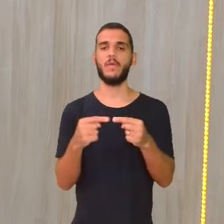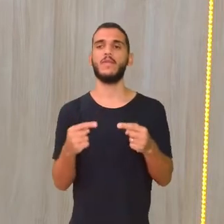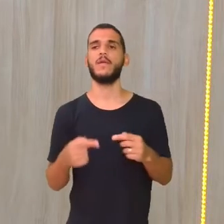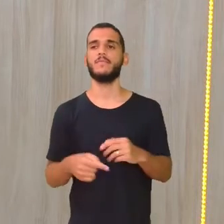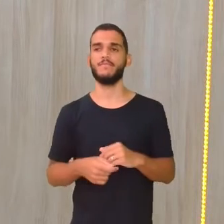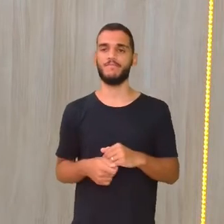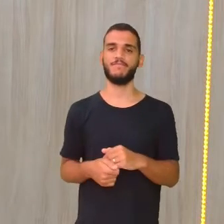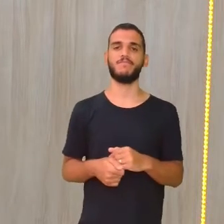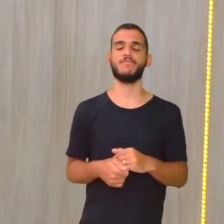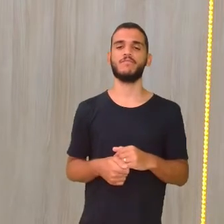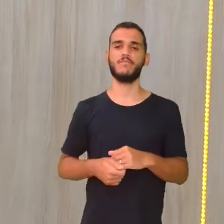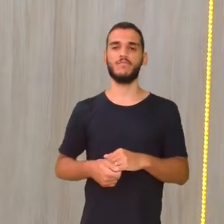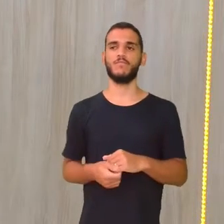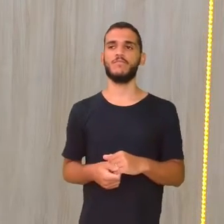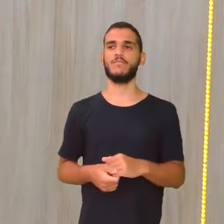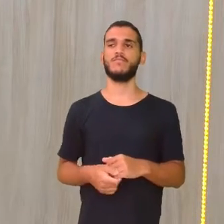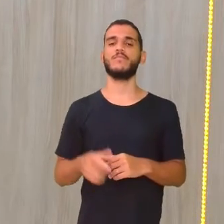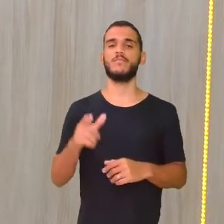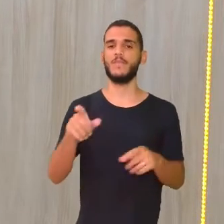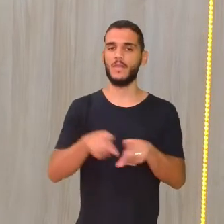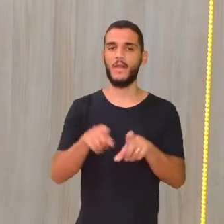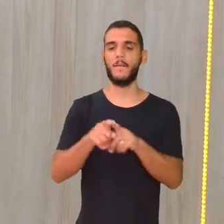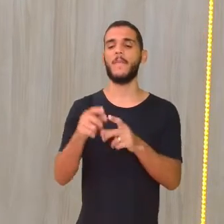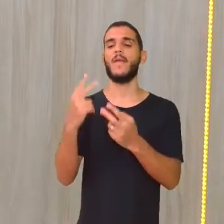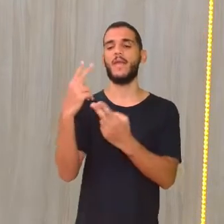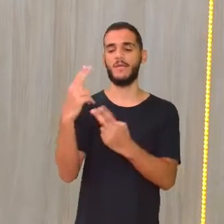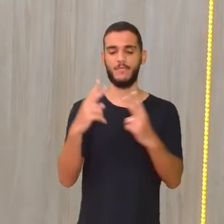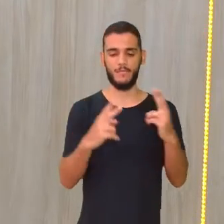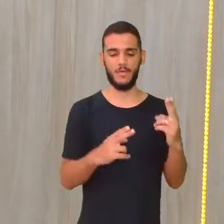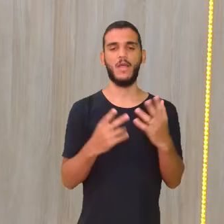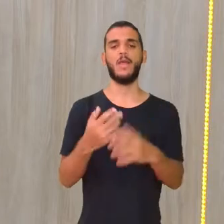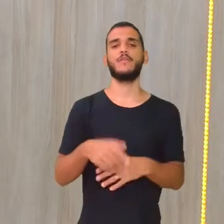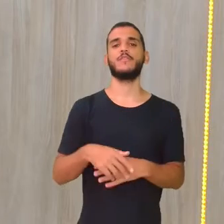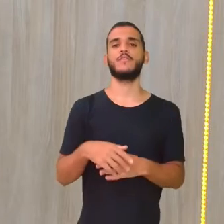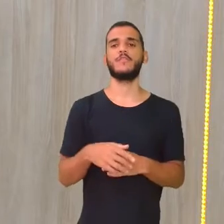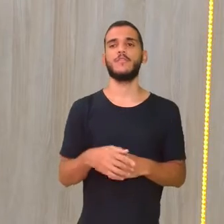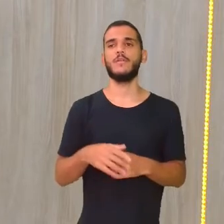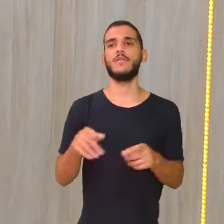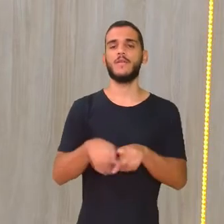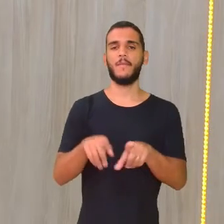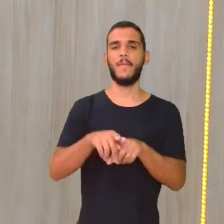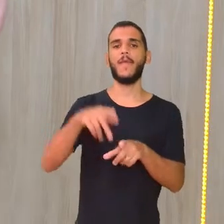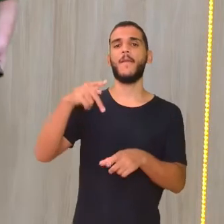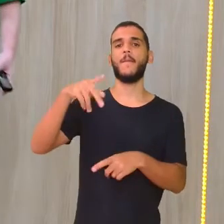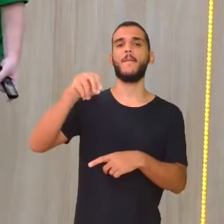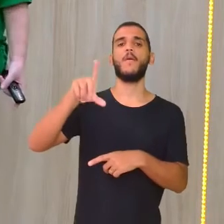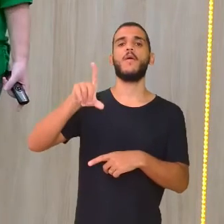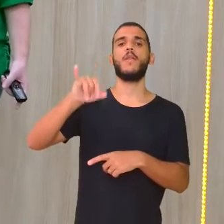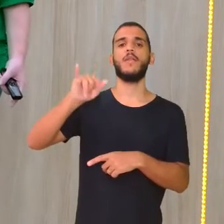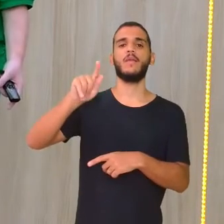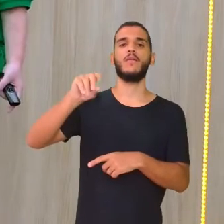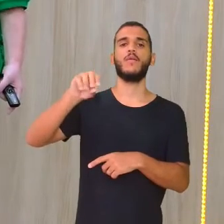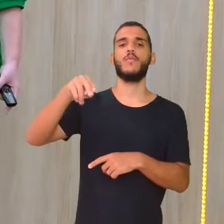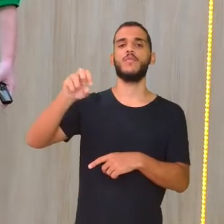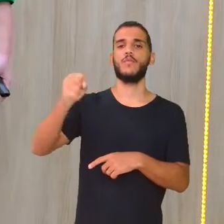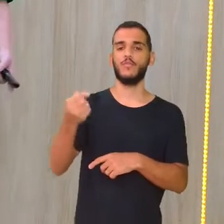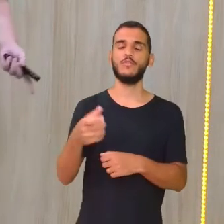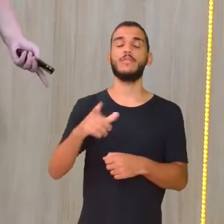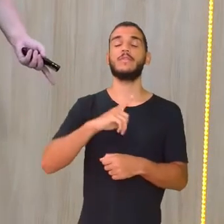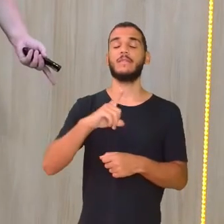tem área, tem multiplicação. Os lados do polígono, polígonos, retas, tem a ver